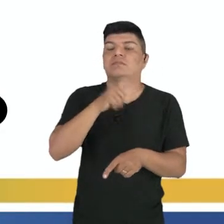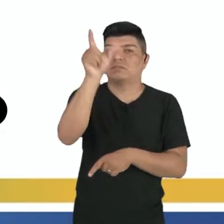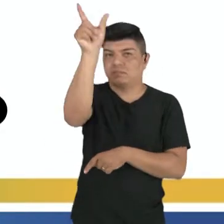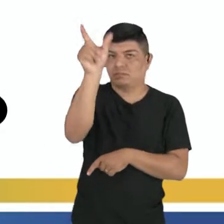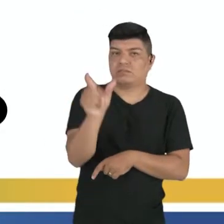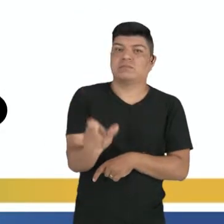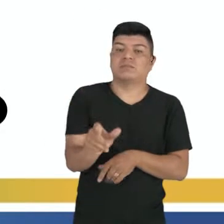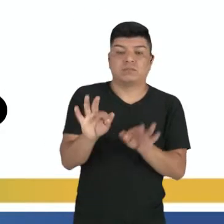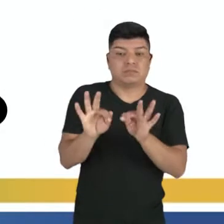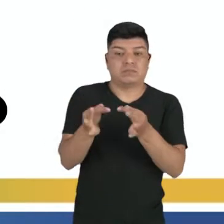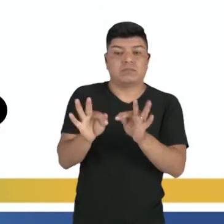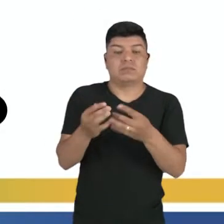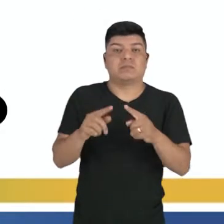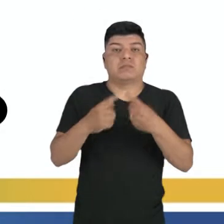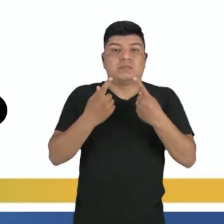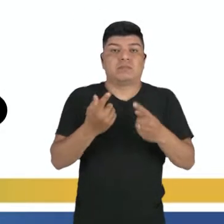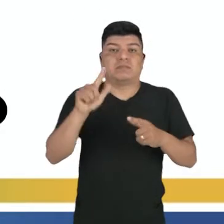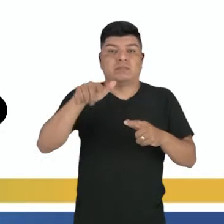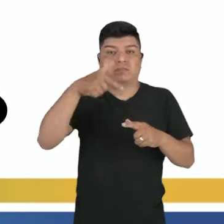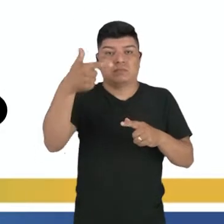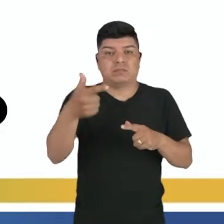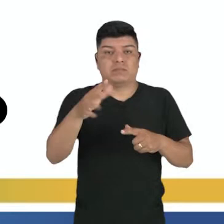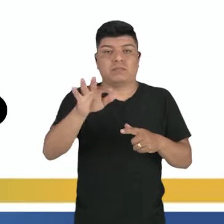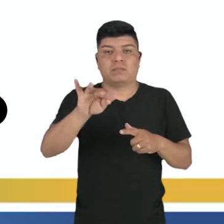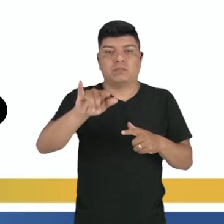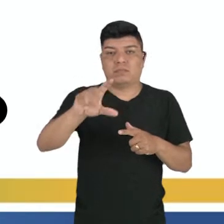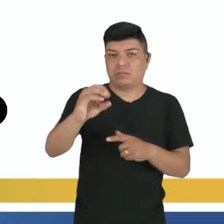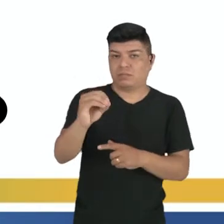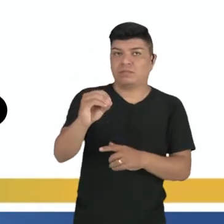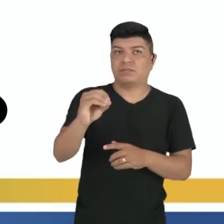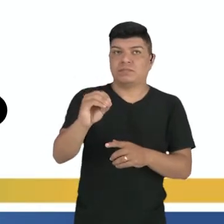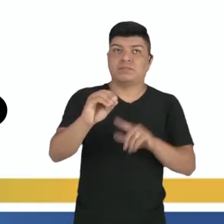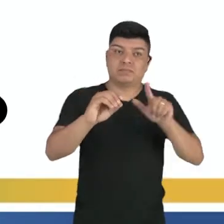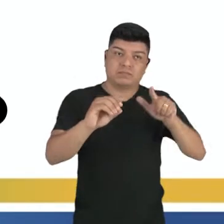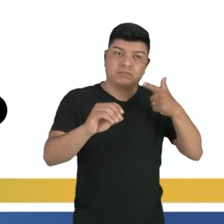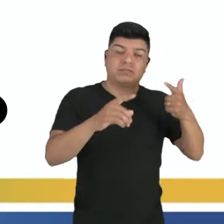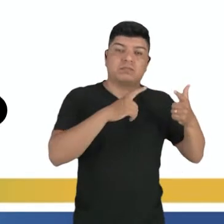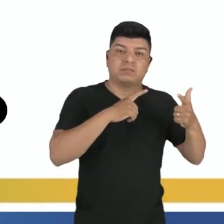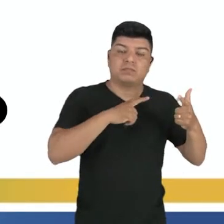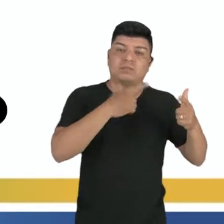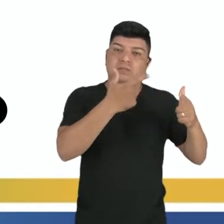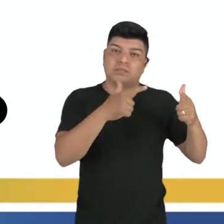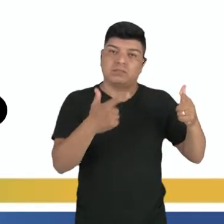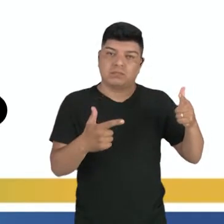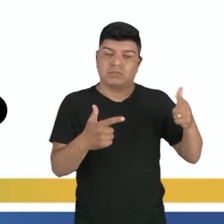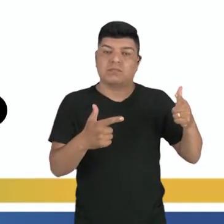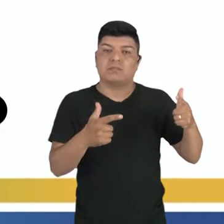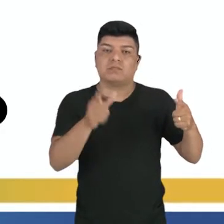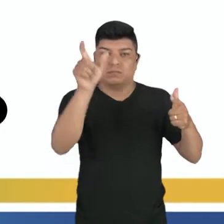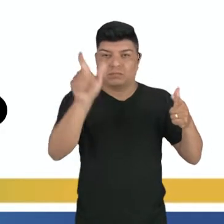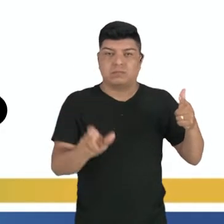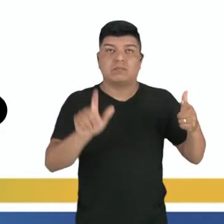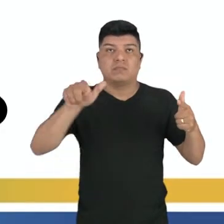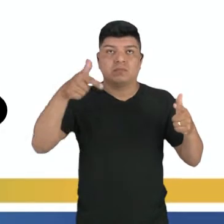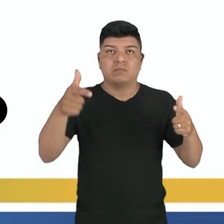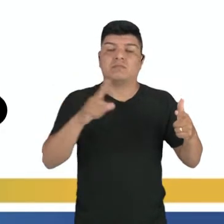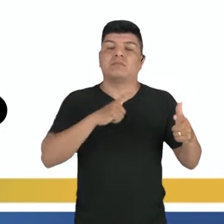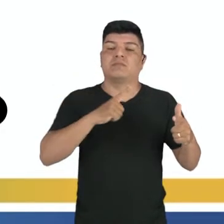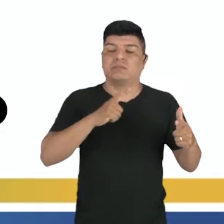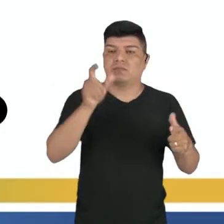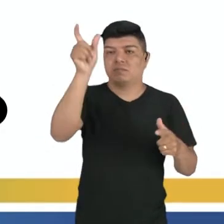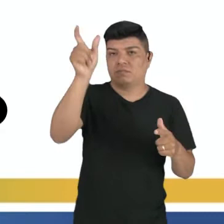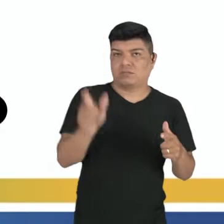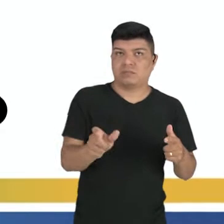são simples, só que eles pertencem a outro filo. Enquanto os poríferos são do filo Porífera, os quinidários são do